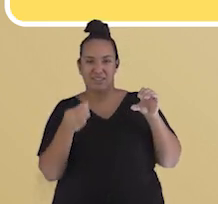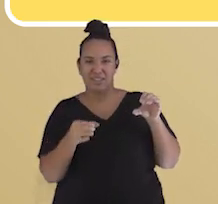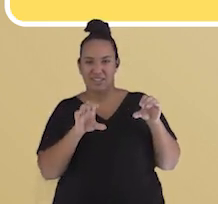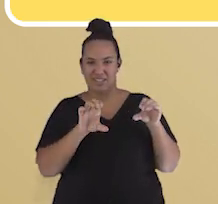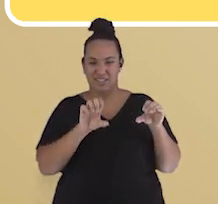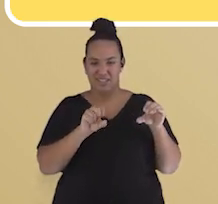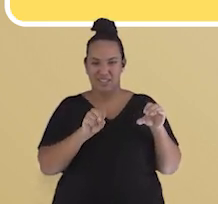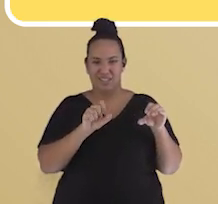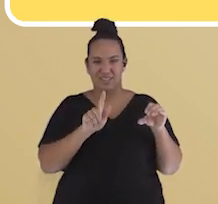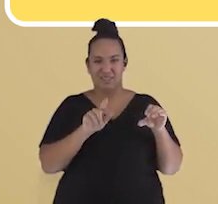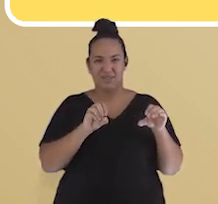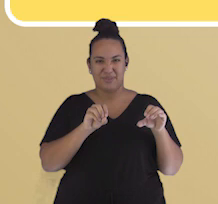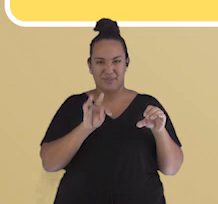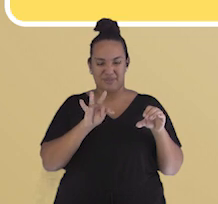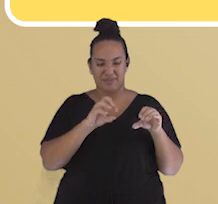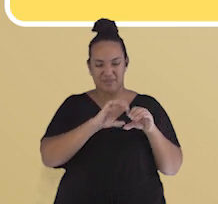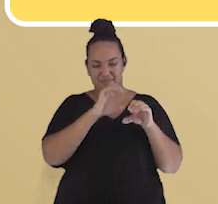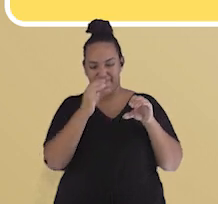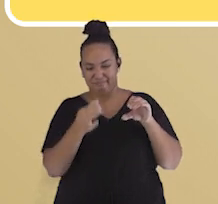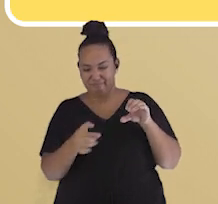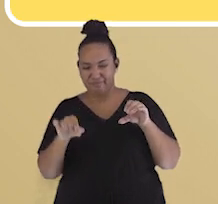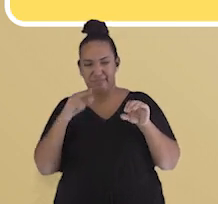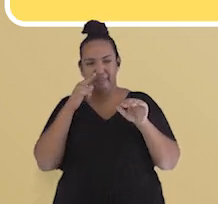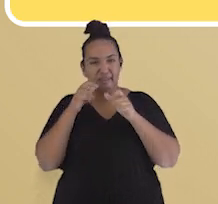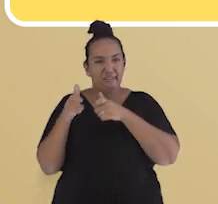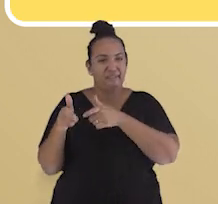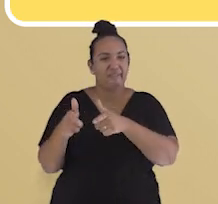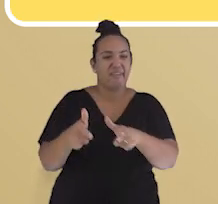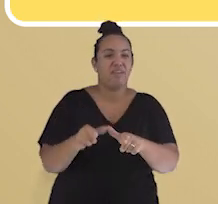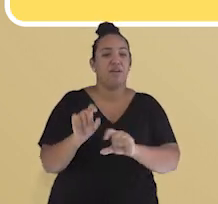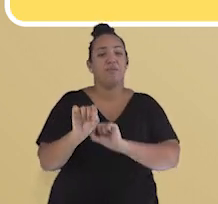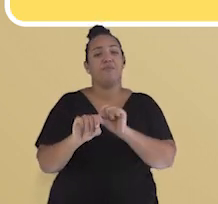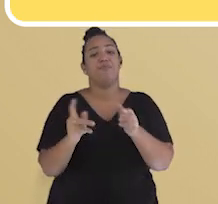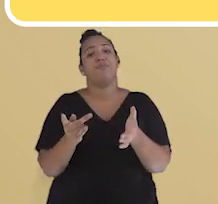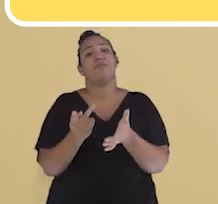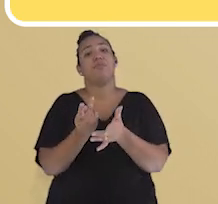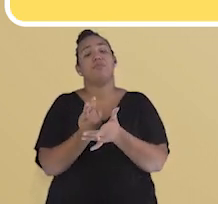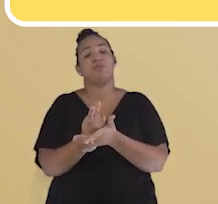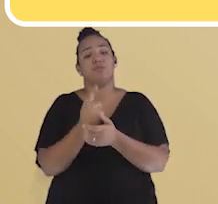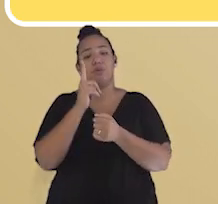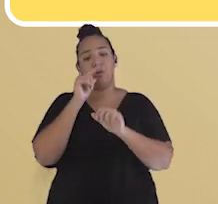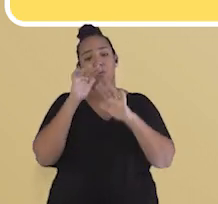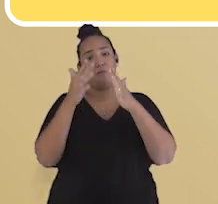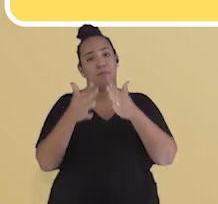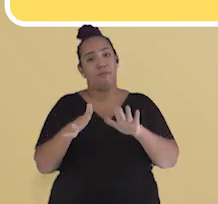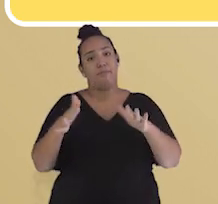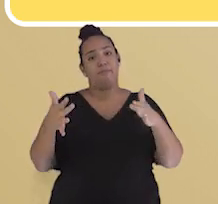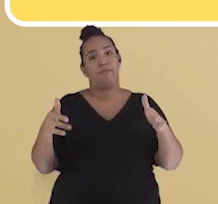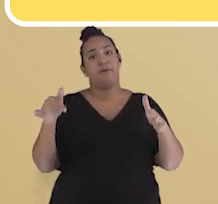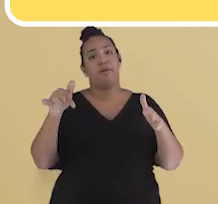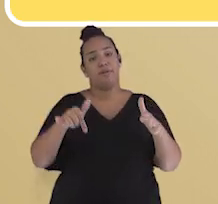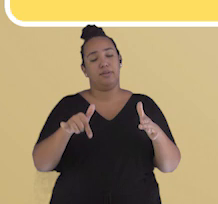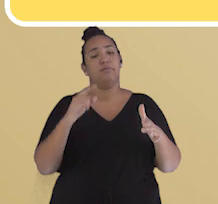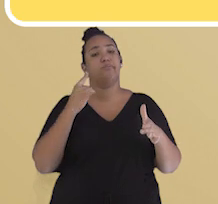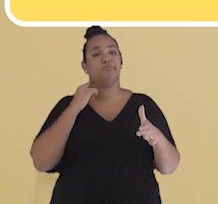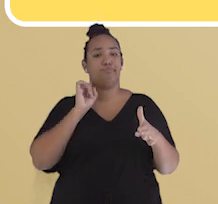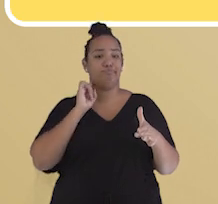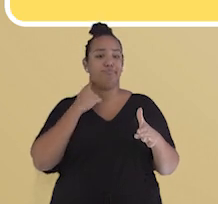e ainda se tornam poluídos. Nessa foto, nós temos a imagem do rio